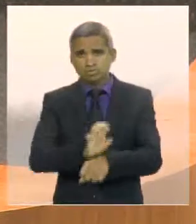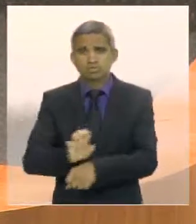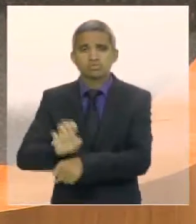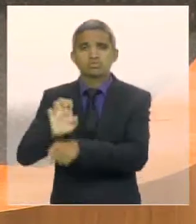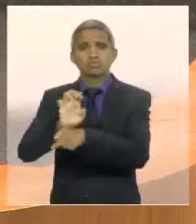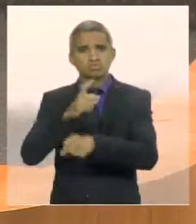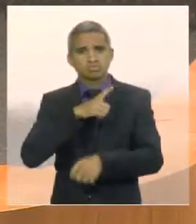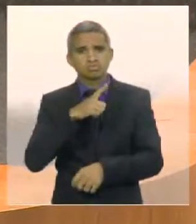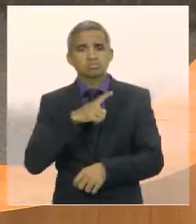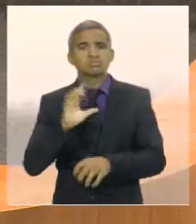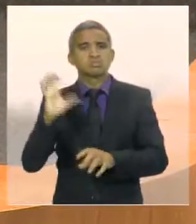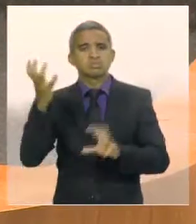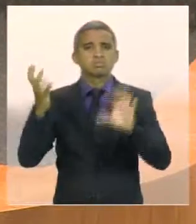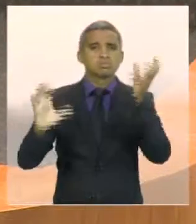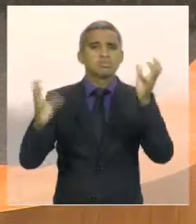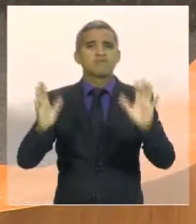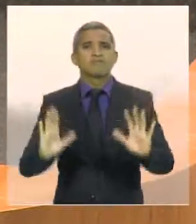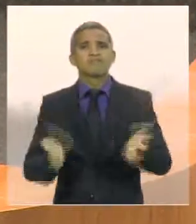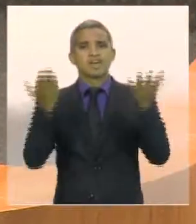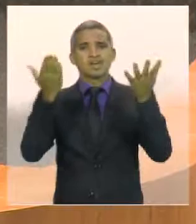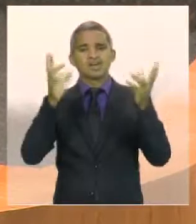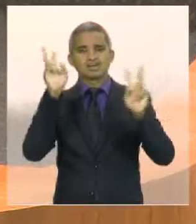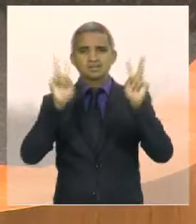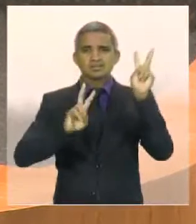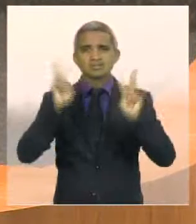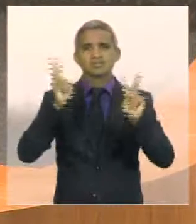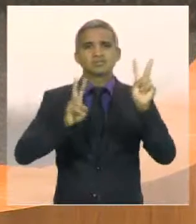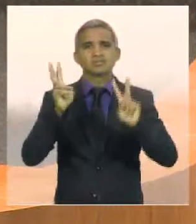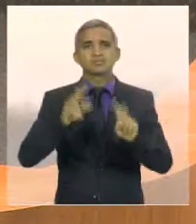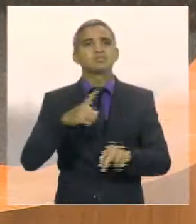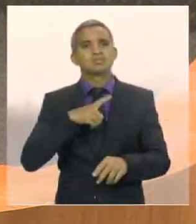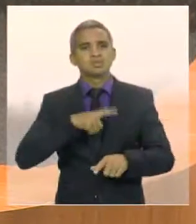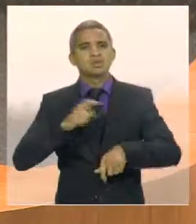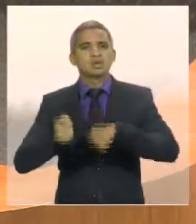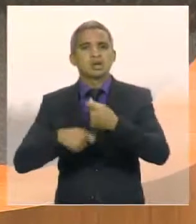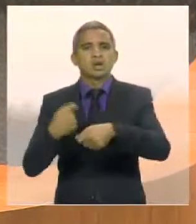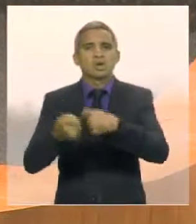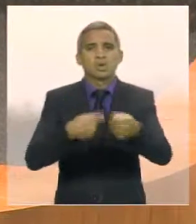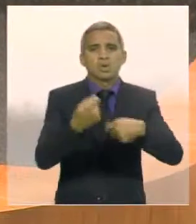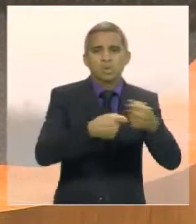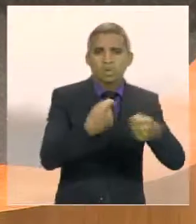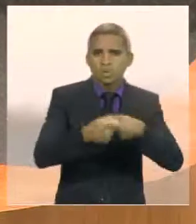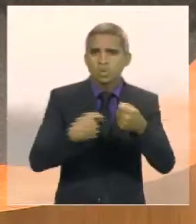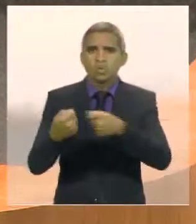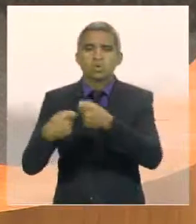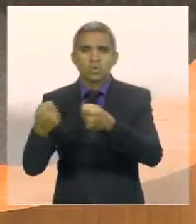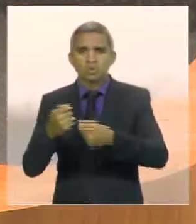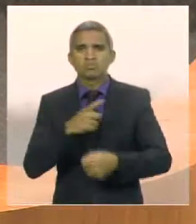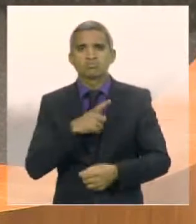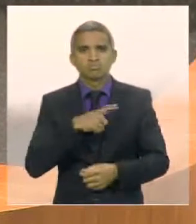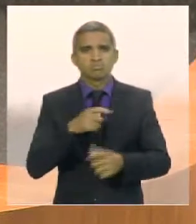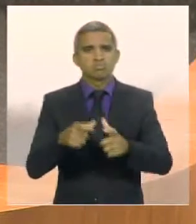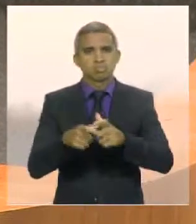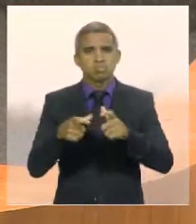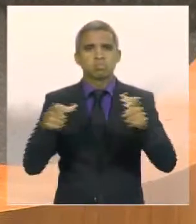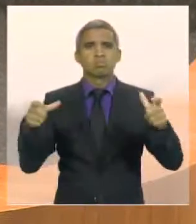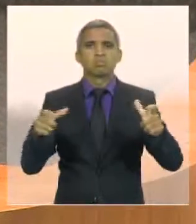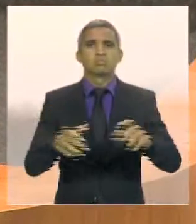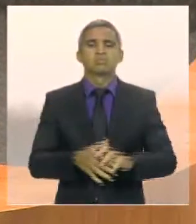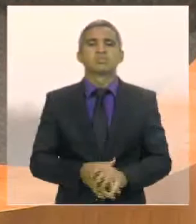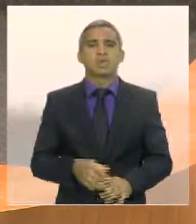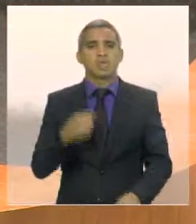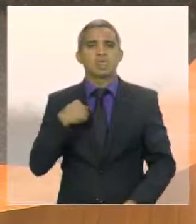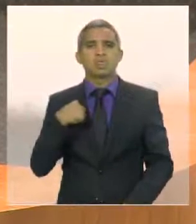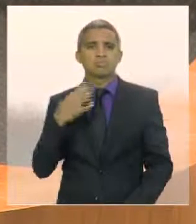que alimenta também a economia e que não seria diferente com os municípios maranhenses. Eu tive a oportunidade de participar